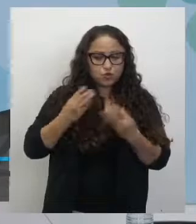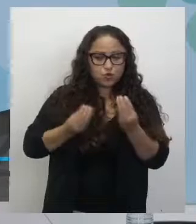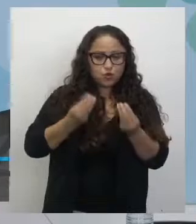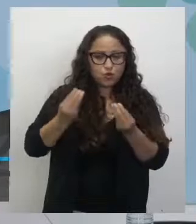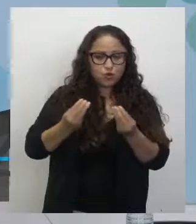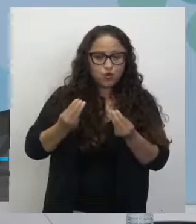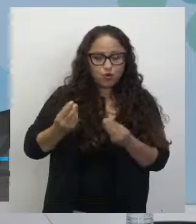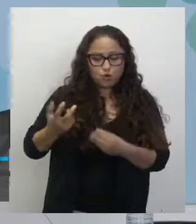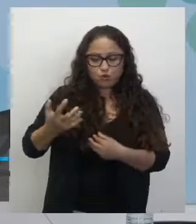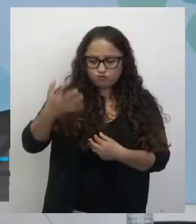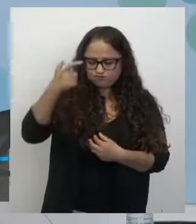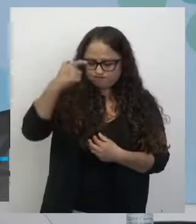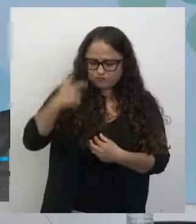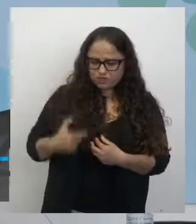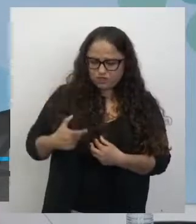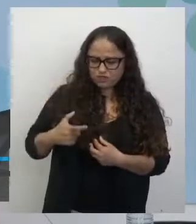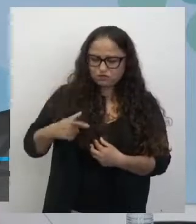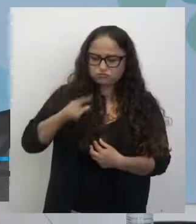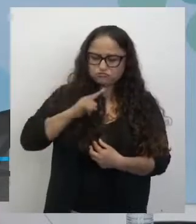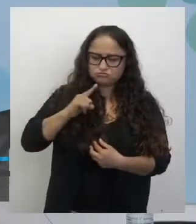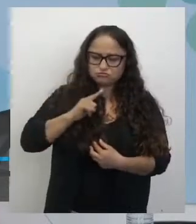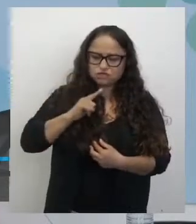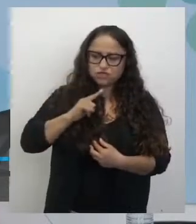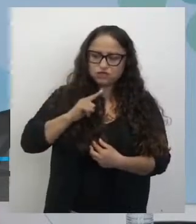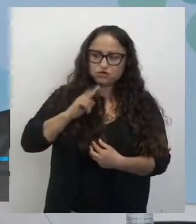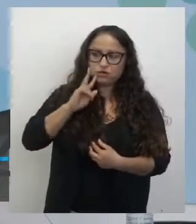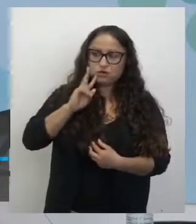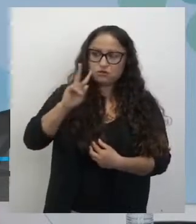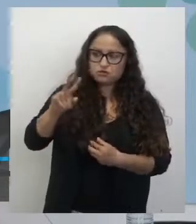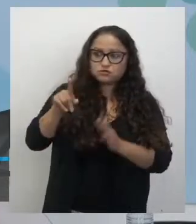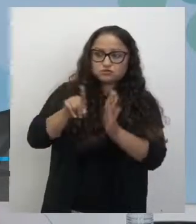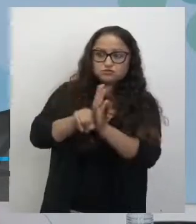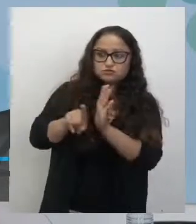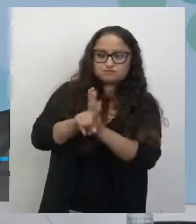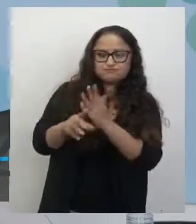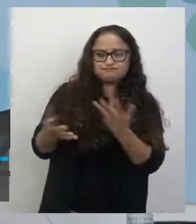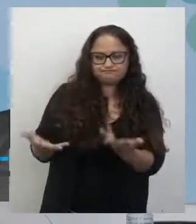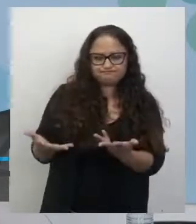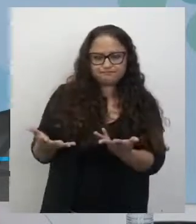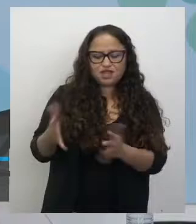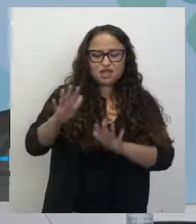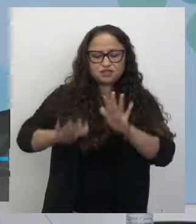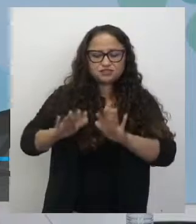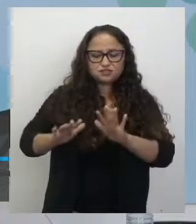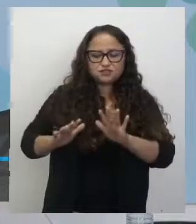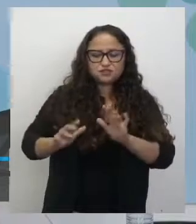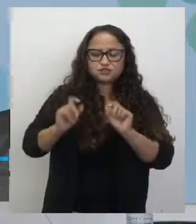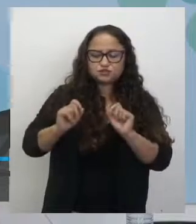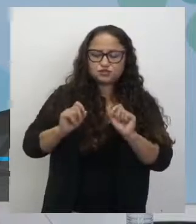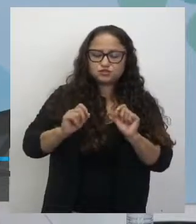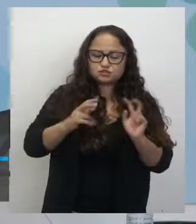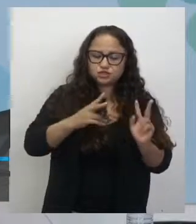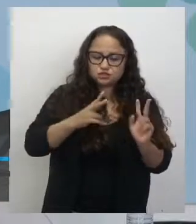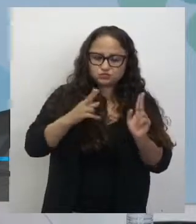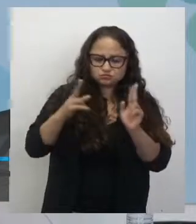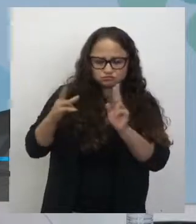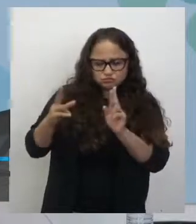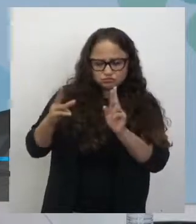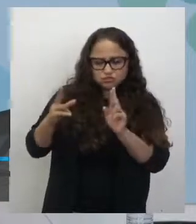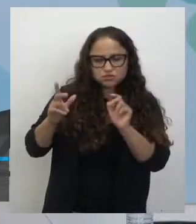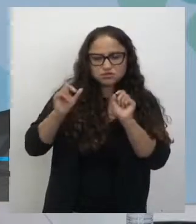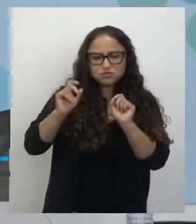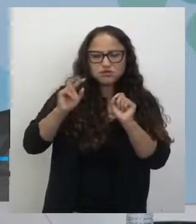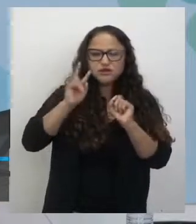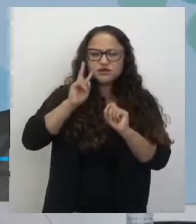recorta as diferenças do outro é que é questionável, né? E muitas vezes esse recorte das diferenças do outro tem a ver